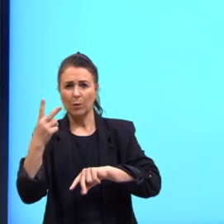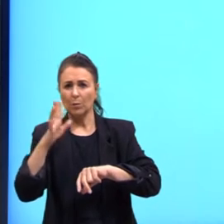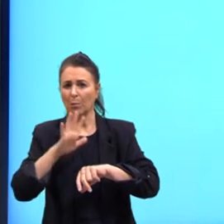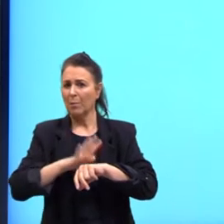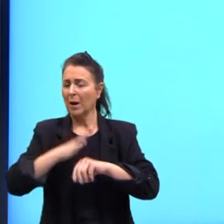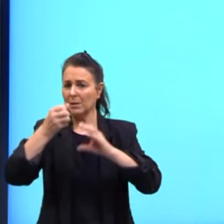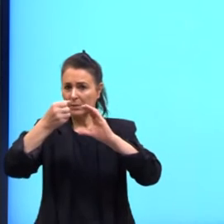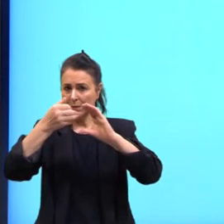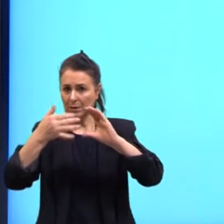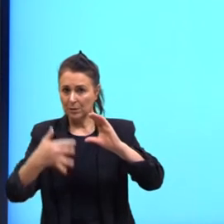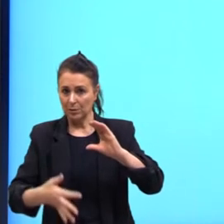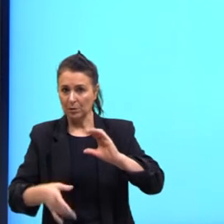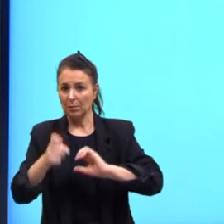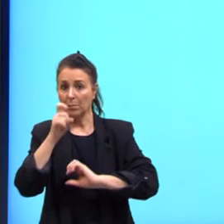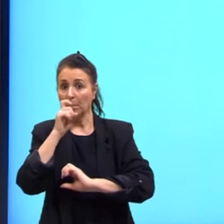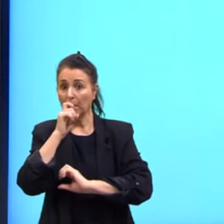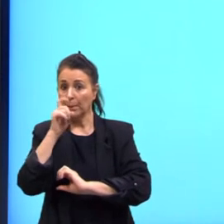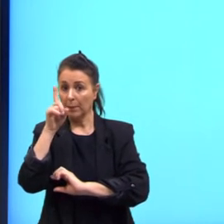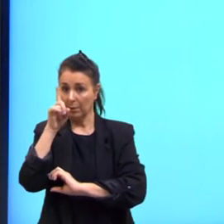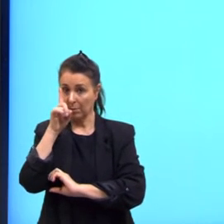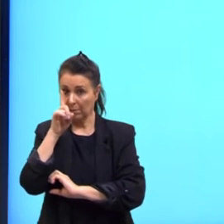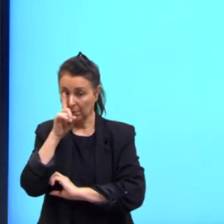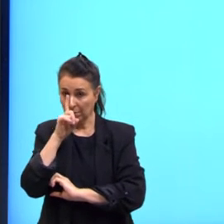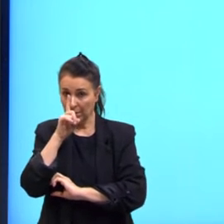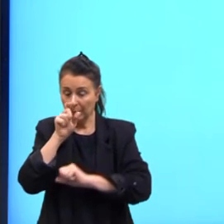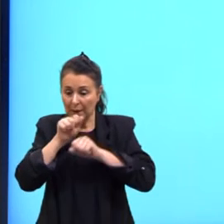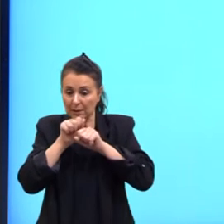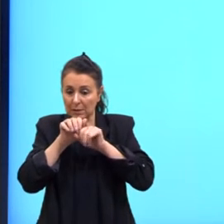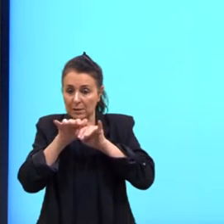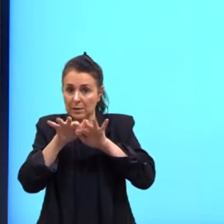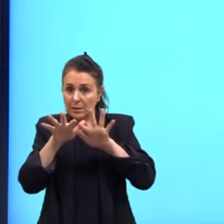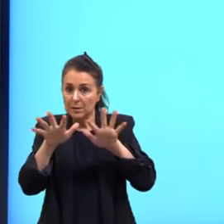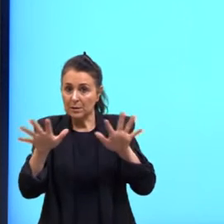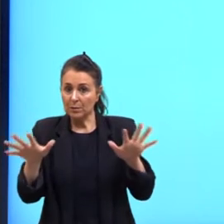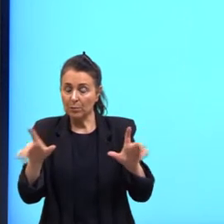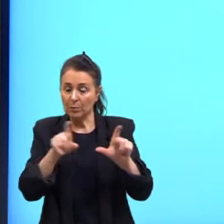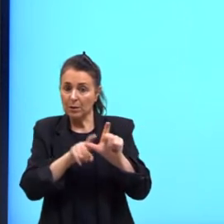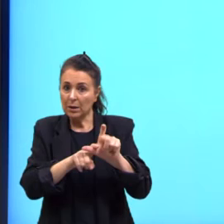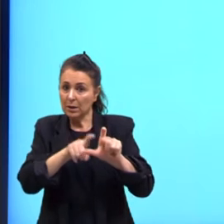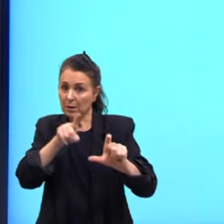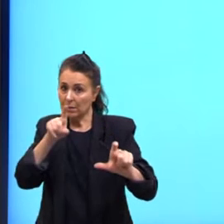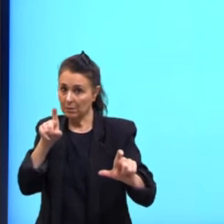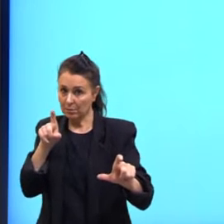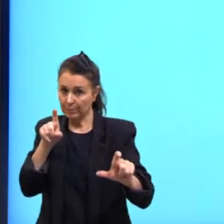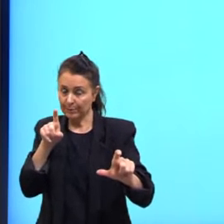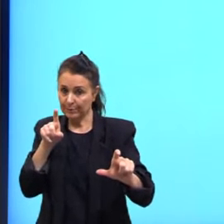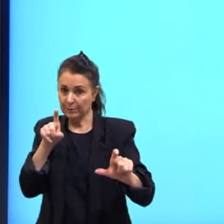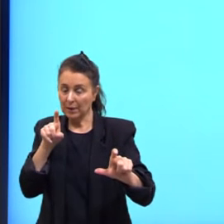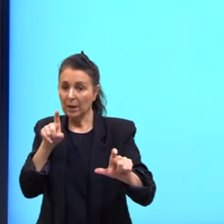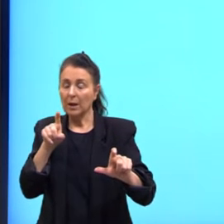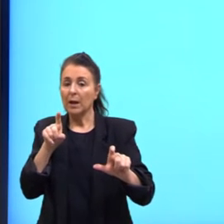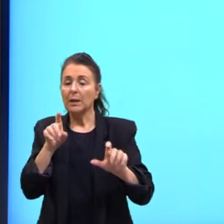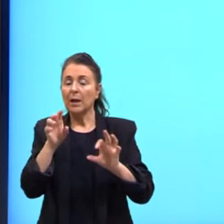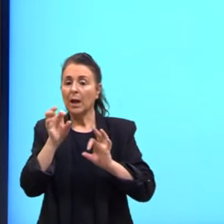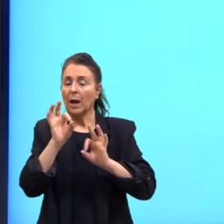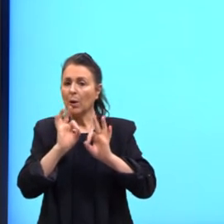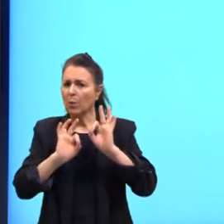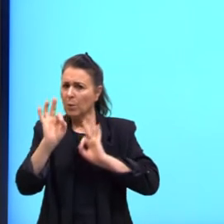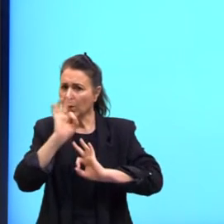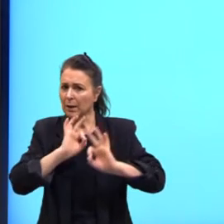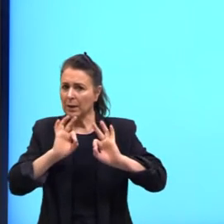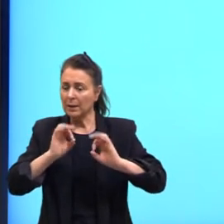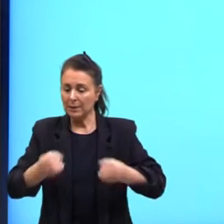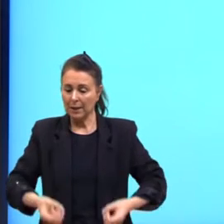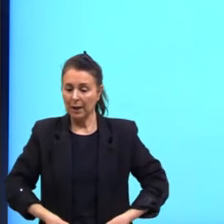né do pai da mãe se distribui independentemente durante a formação dos gametas